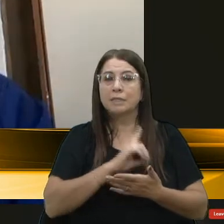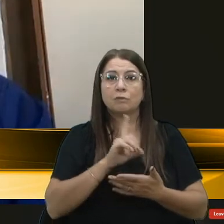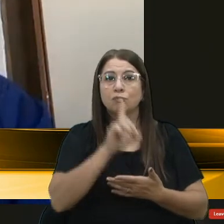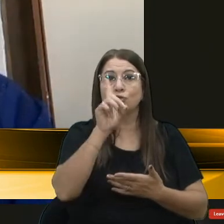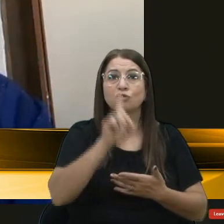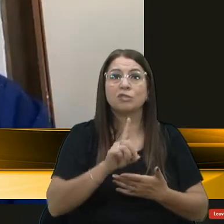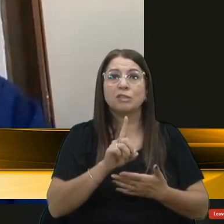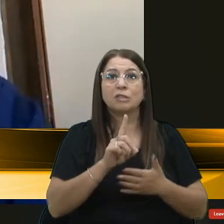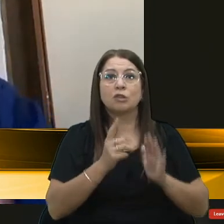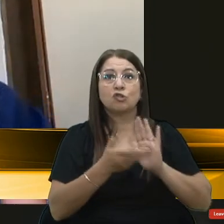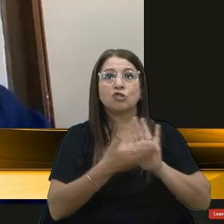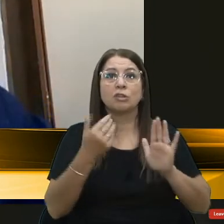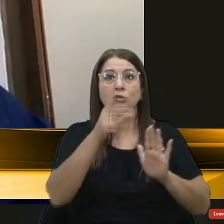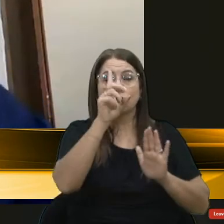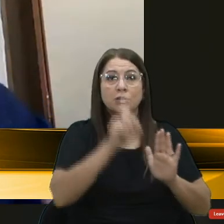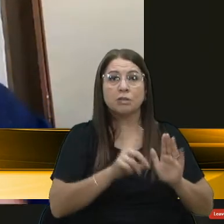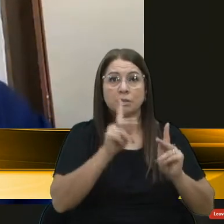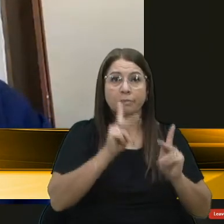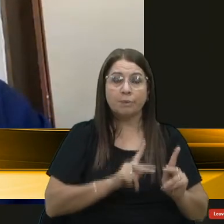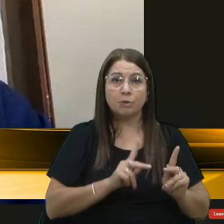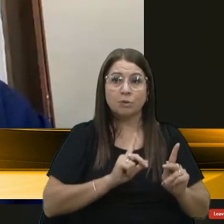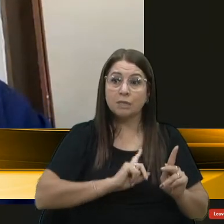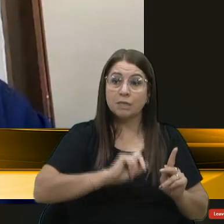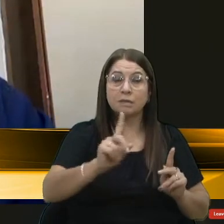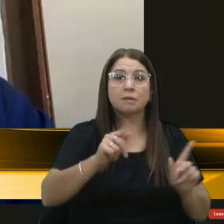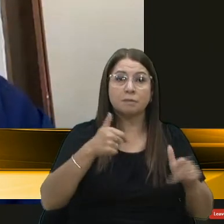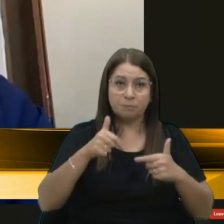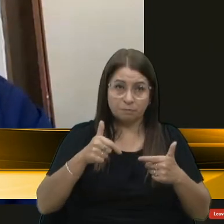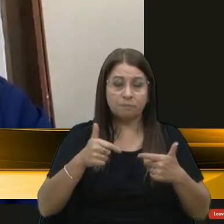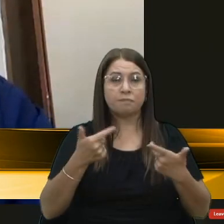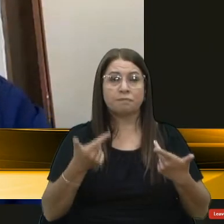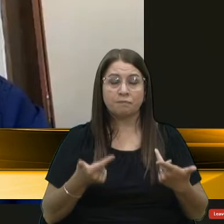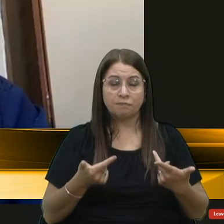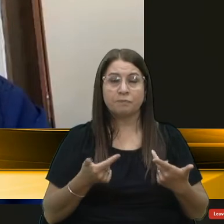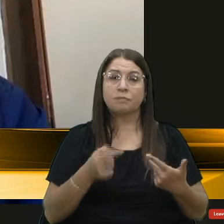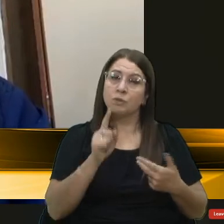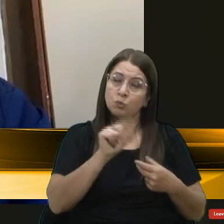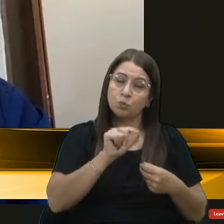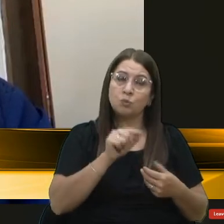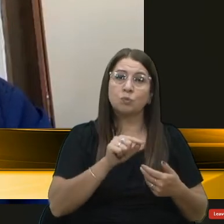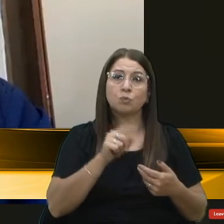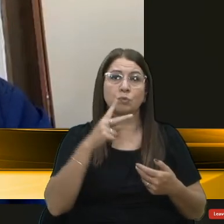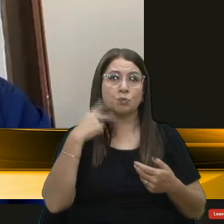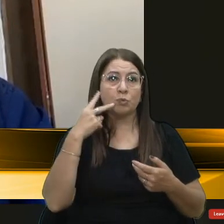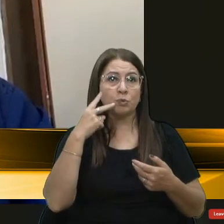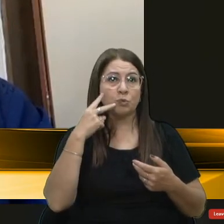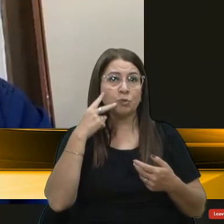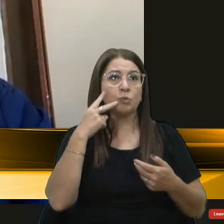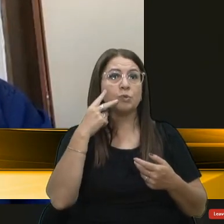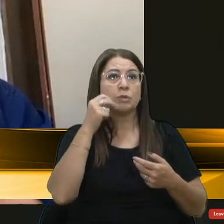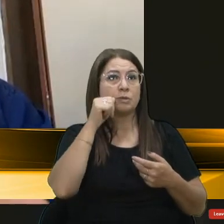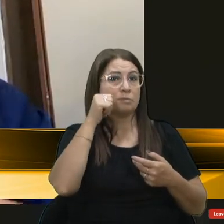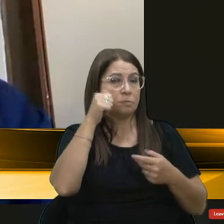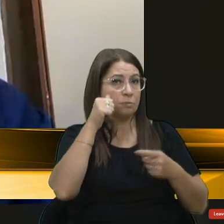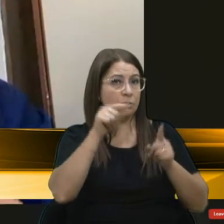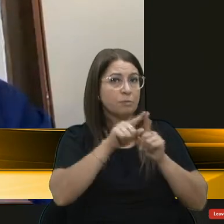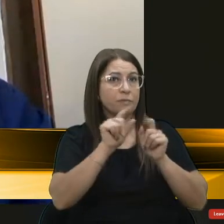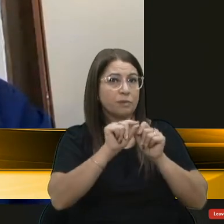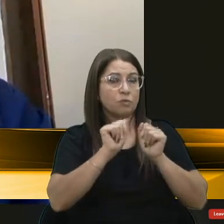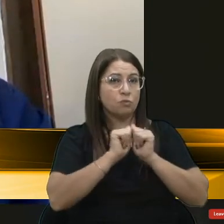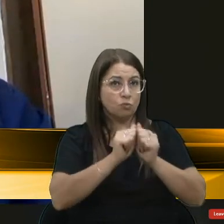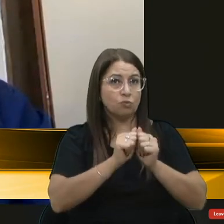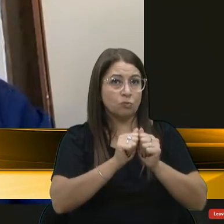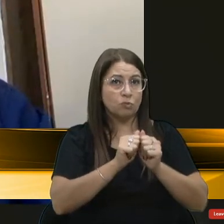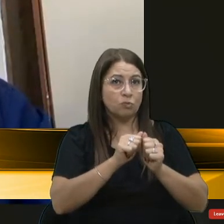de tirar o direito das pessoas poderem ir e trabalhar. Então, nesse sentido, vereador Marcon, tem todo o meu apoio. Nós podíamos fazer, se fosse o